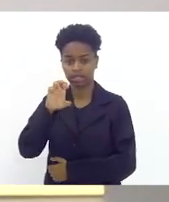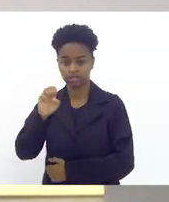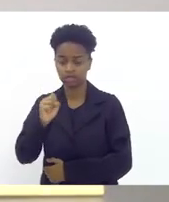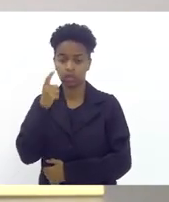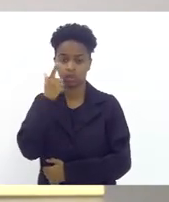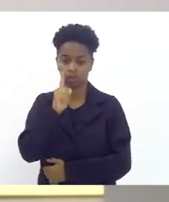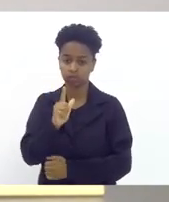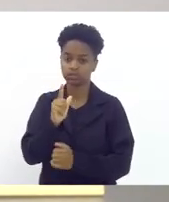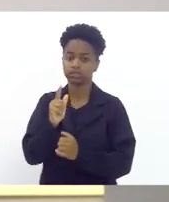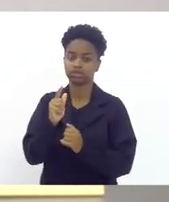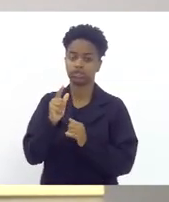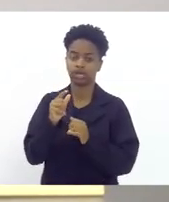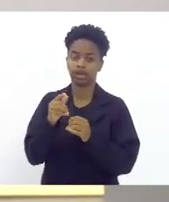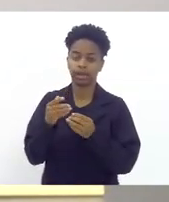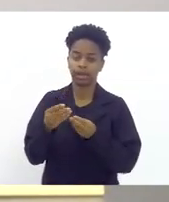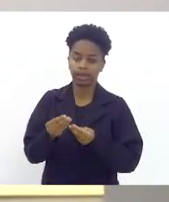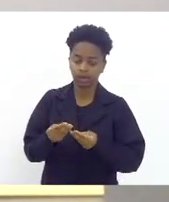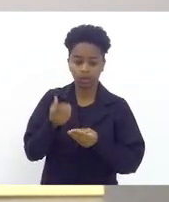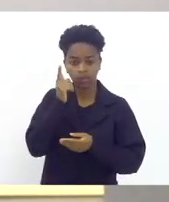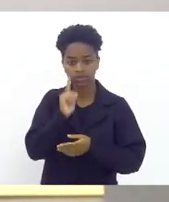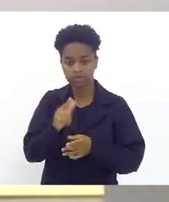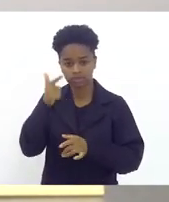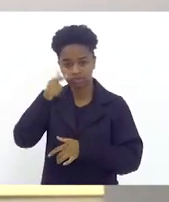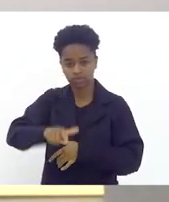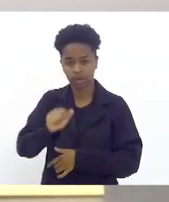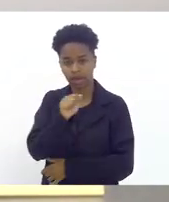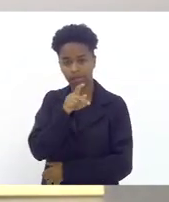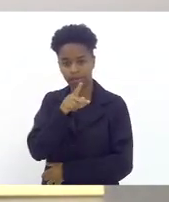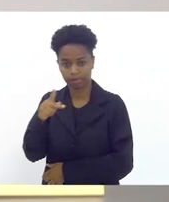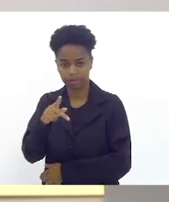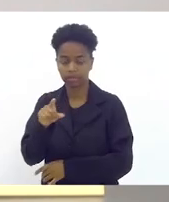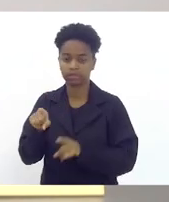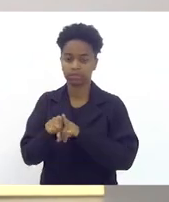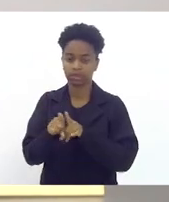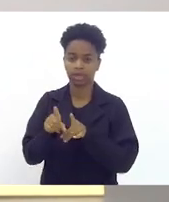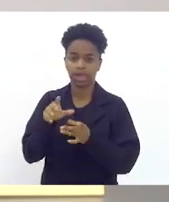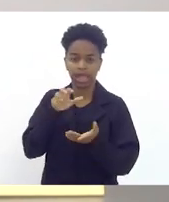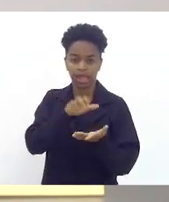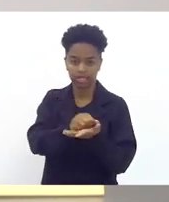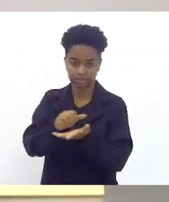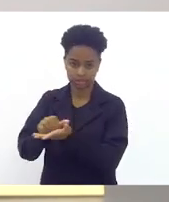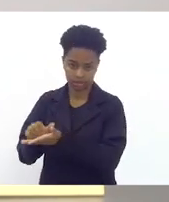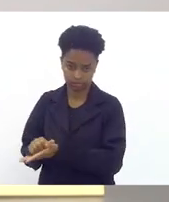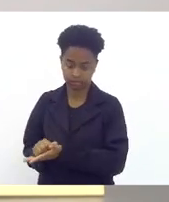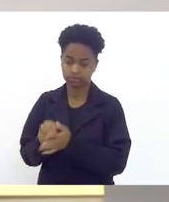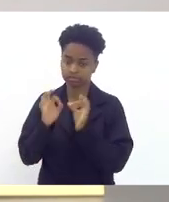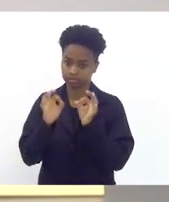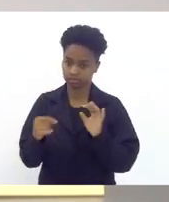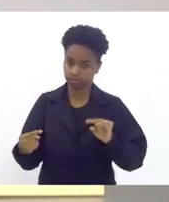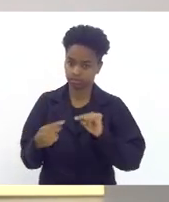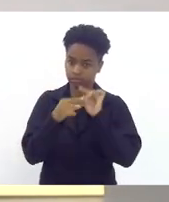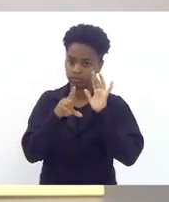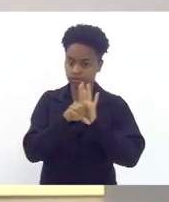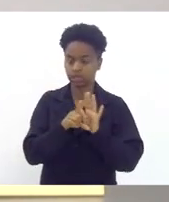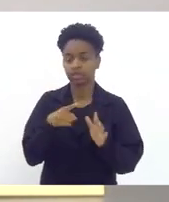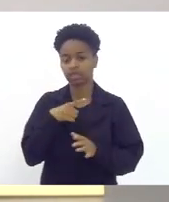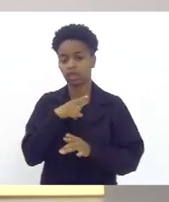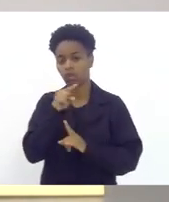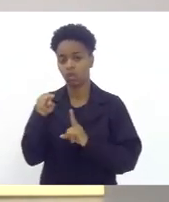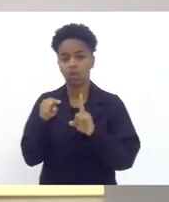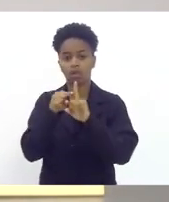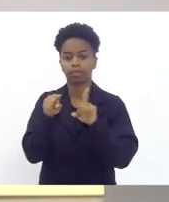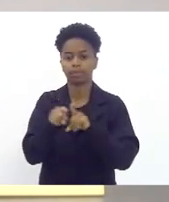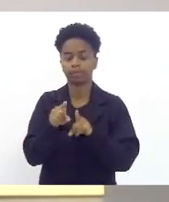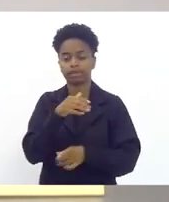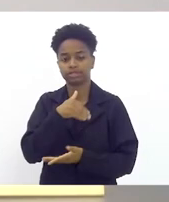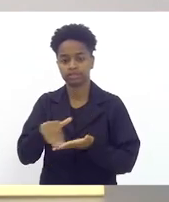ambiental das propriedades rurais então recuperados apps e essa reserva legal então nós temos uma missão aí e aí o nosso